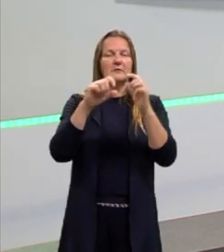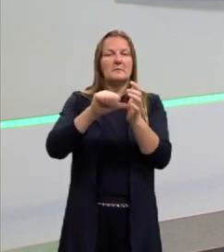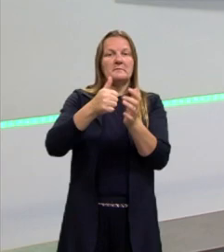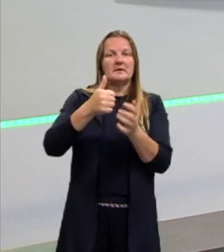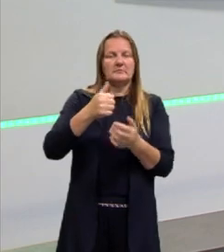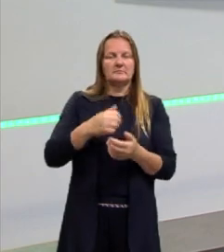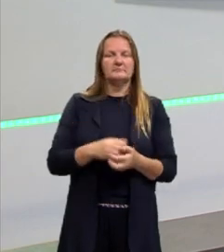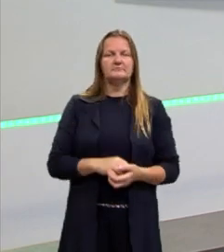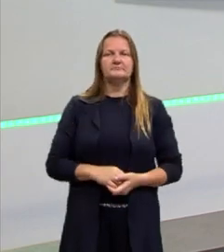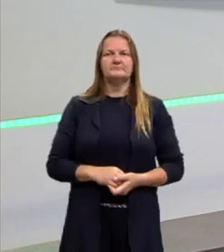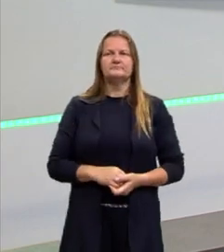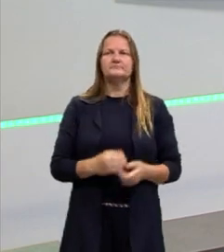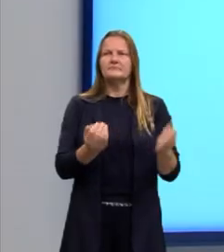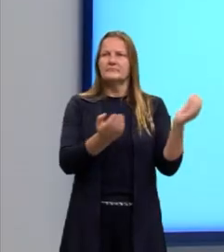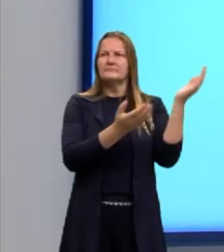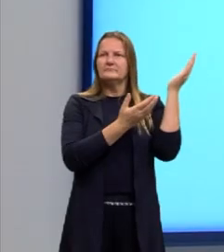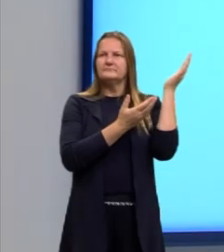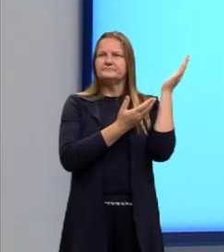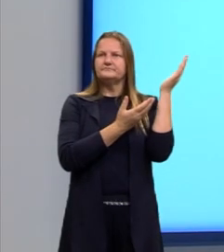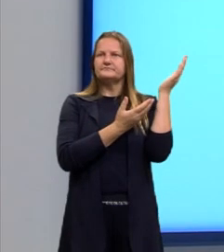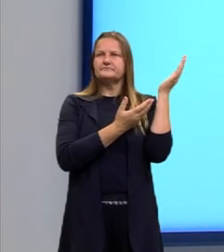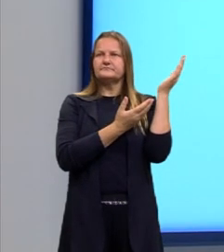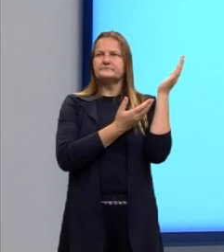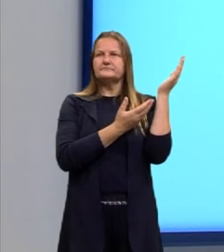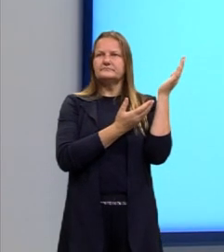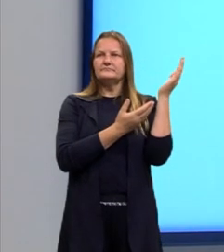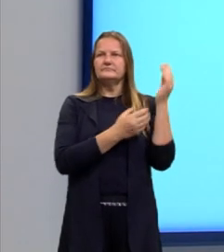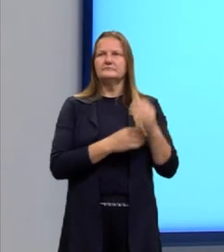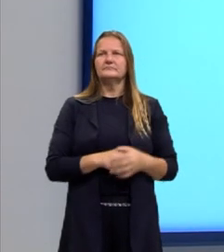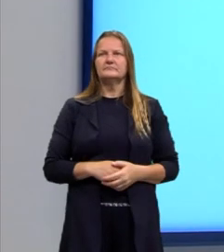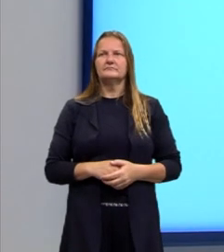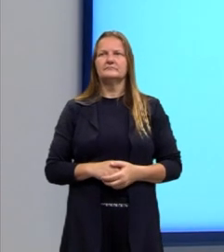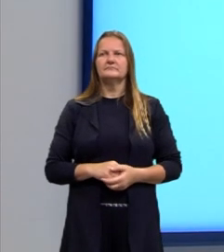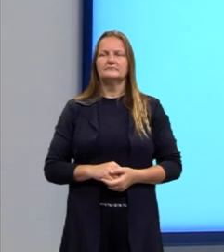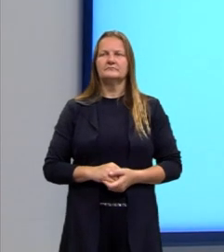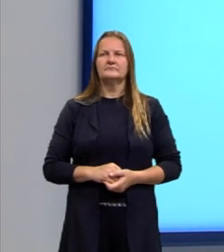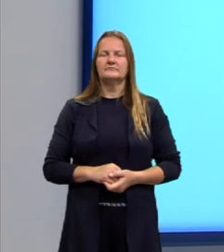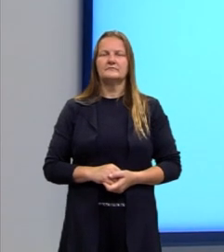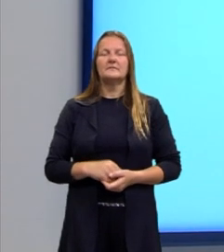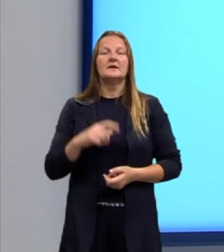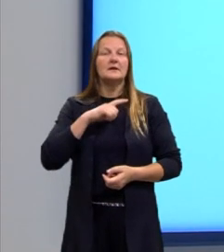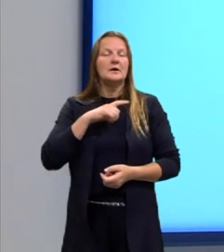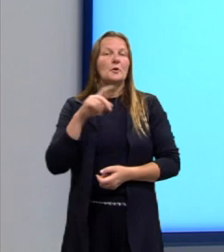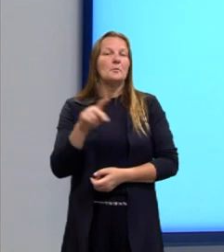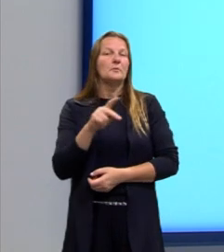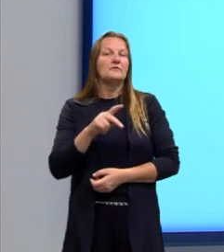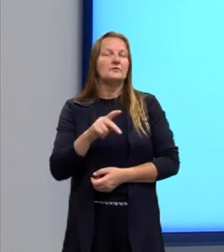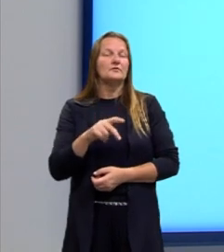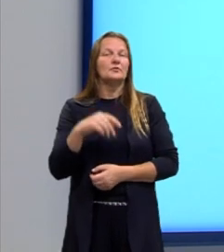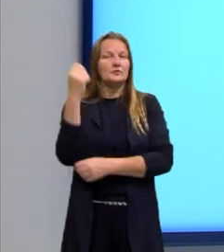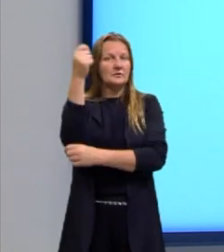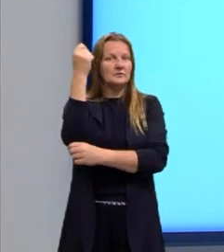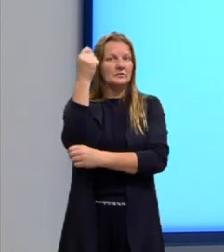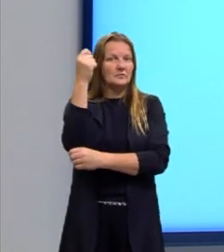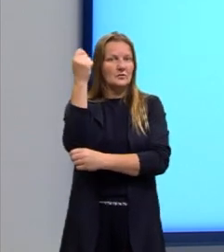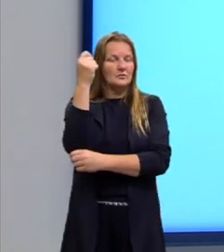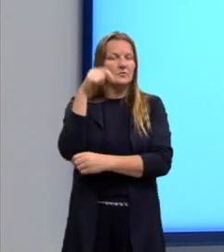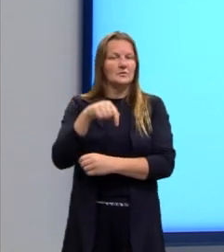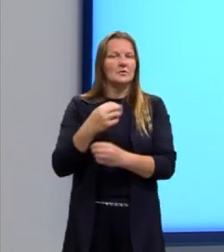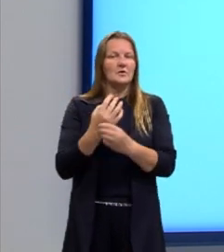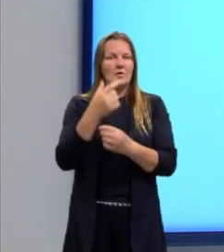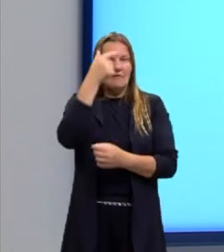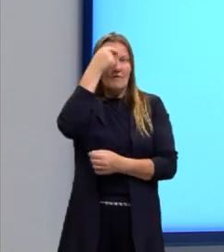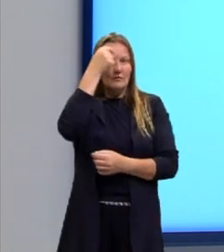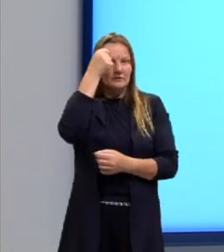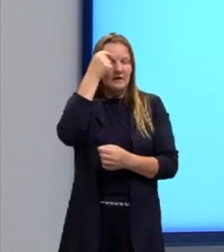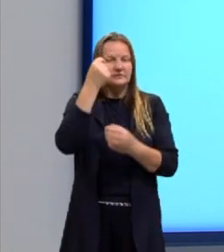mil. Vamos para a tela. De acordo com Cláudio Masili, professor da Universidade Federal do Rio Grande do Sul, vivemos em uma